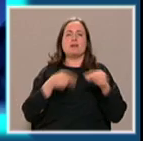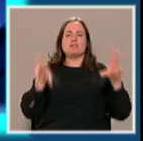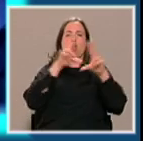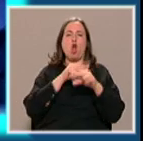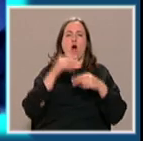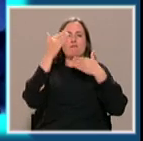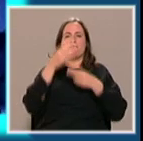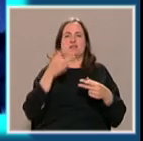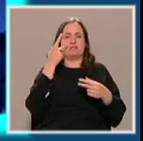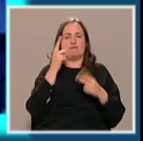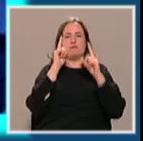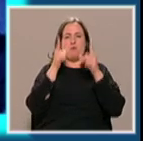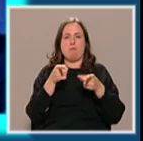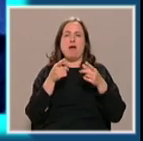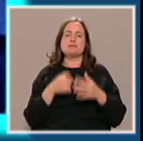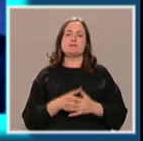da vida.